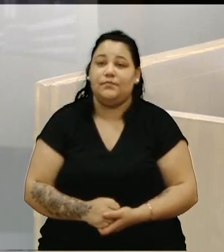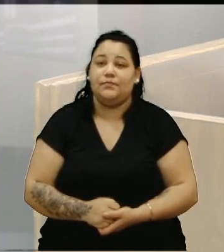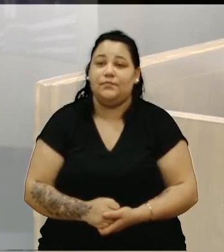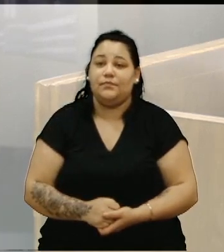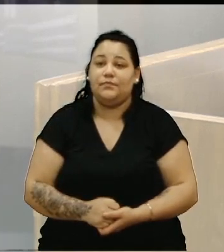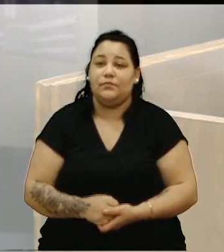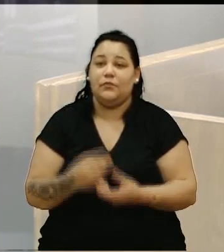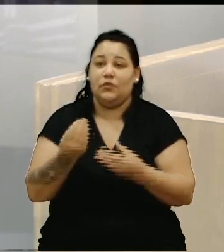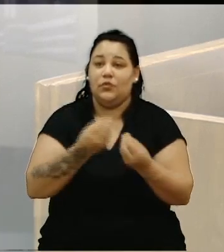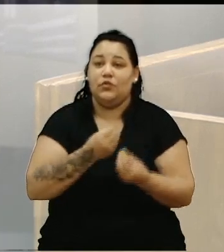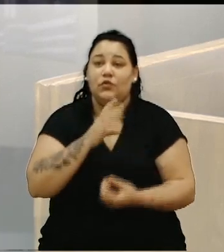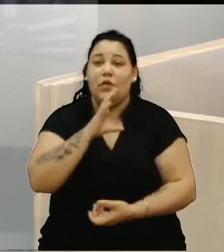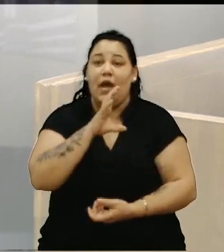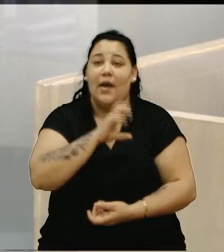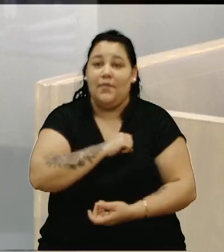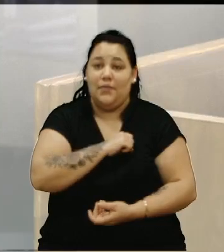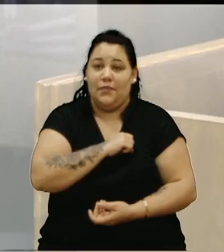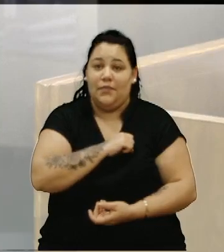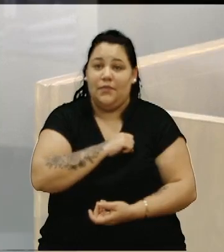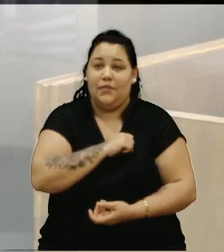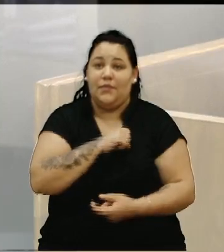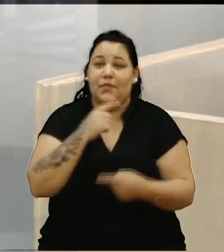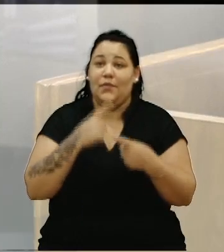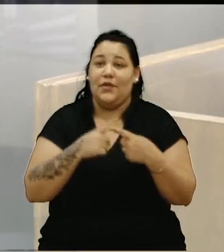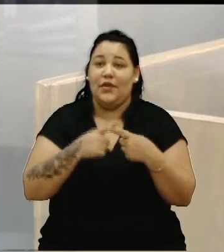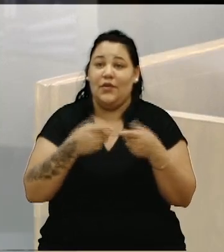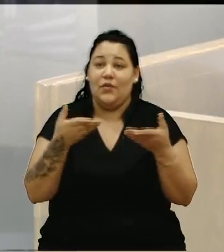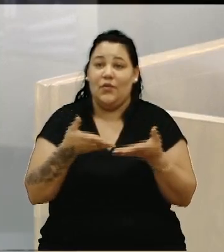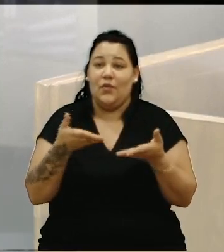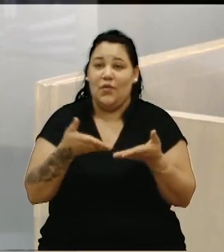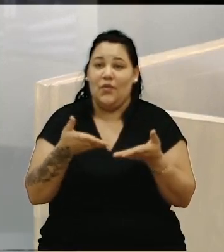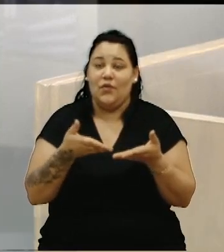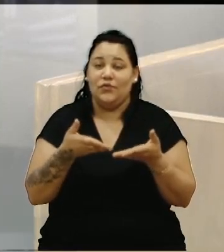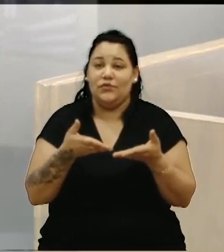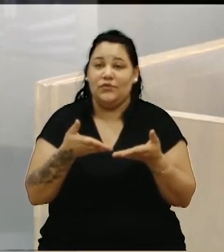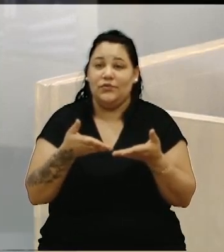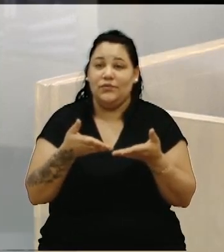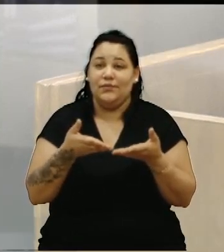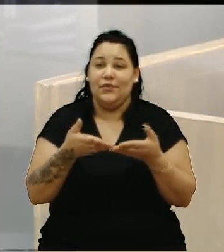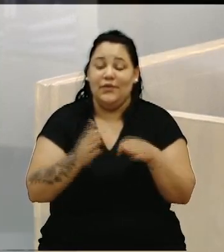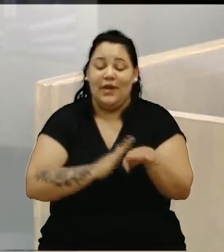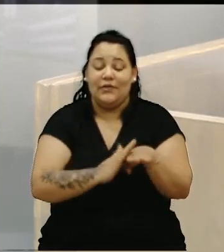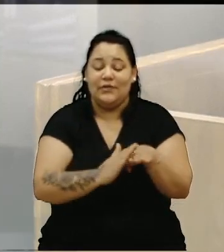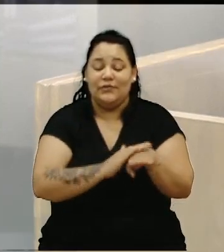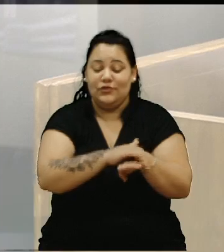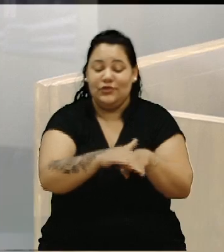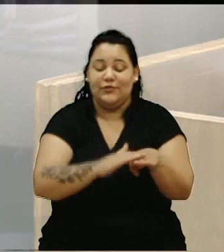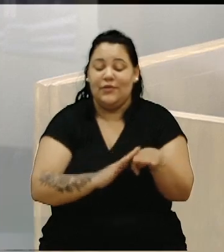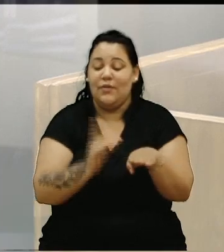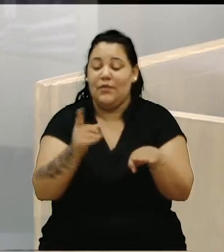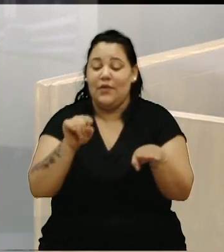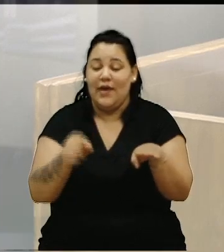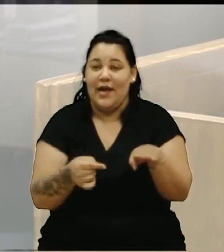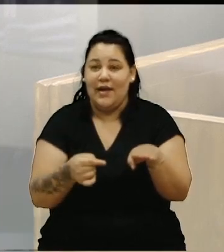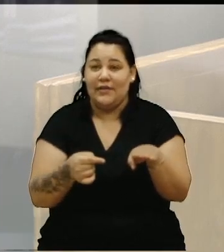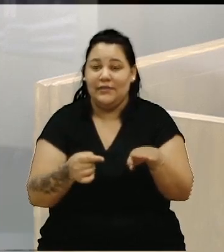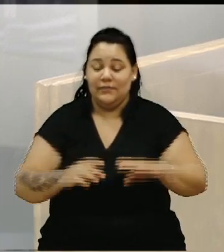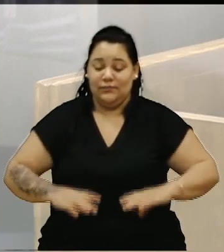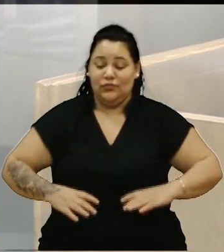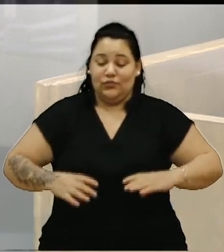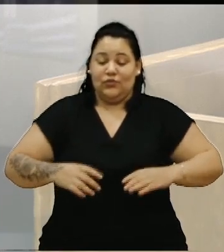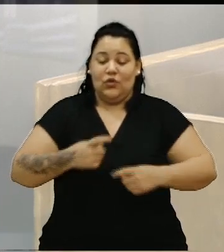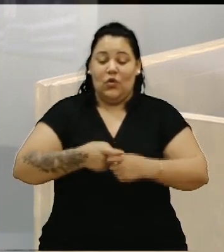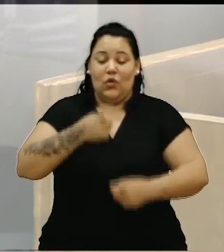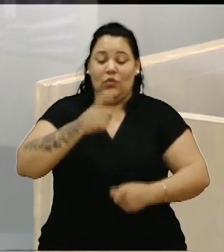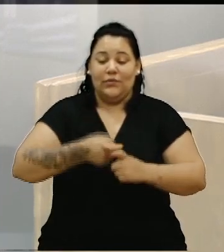muito amor. Porque essa sandália que ele está no pé é R$1.000, porque dá problemas na coluna, essa síndrome,